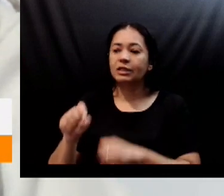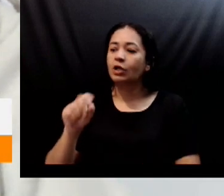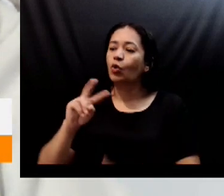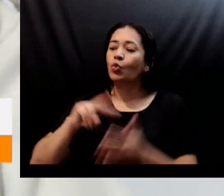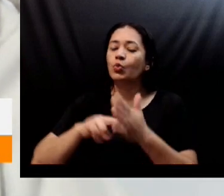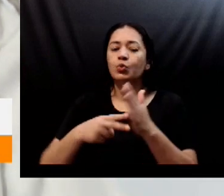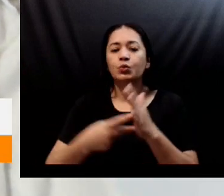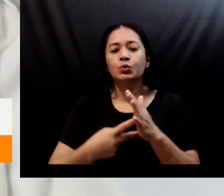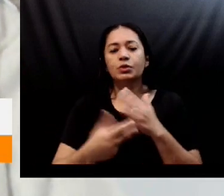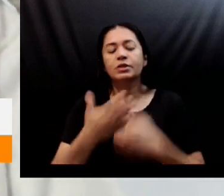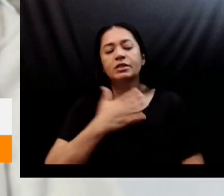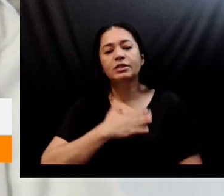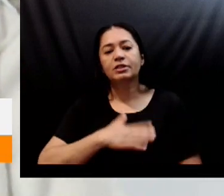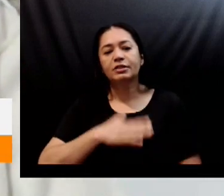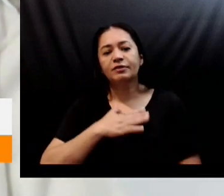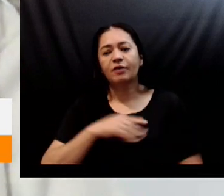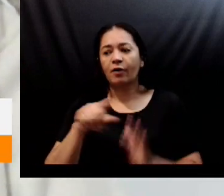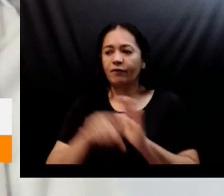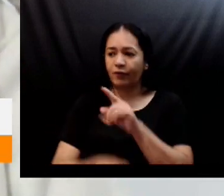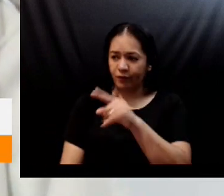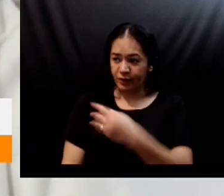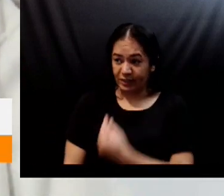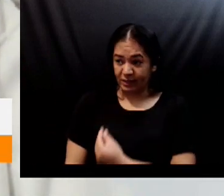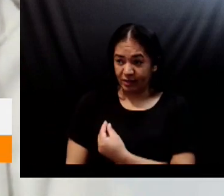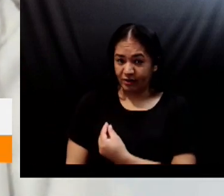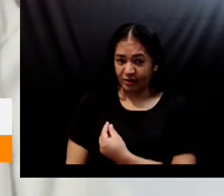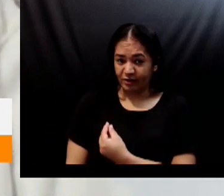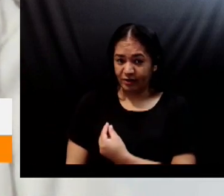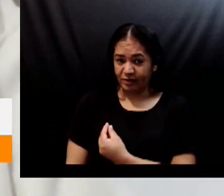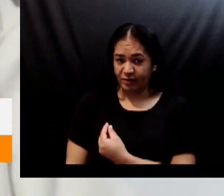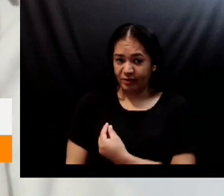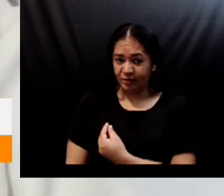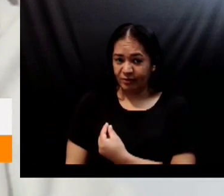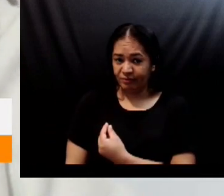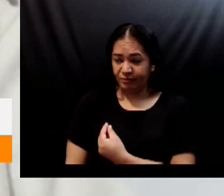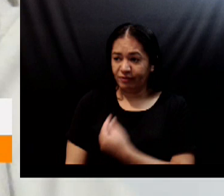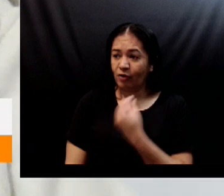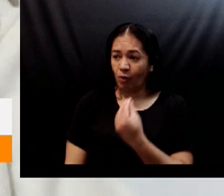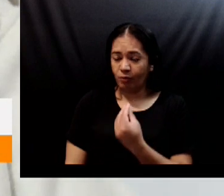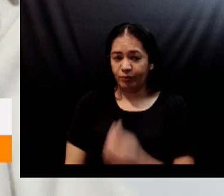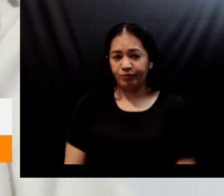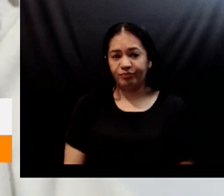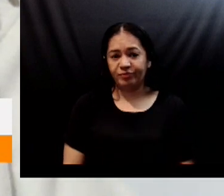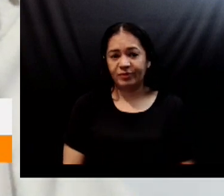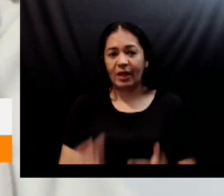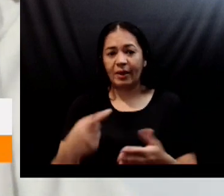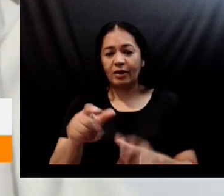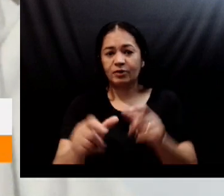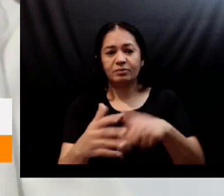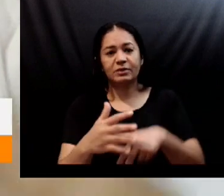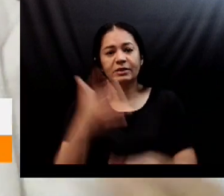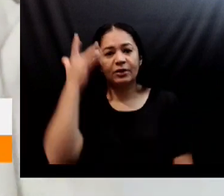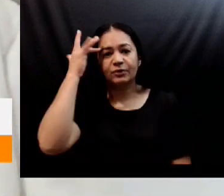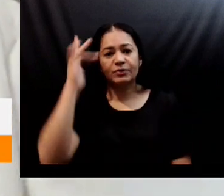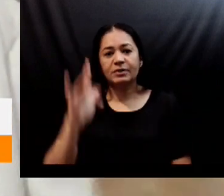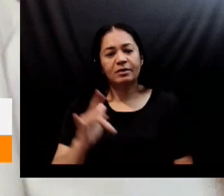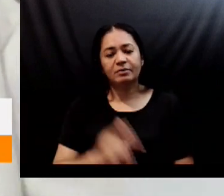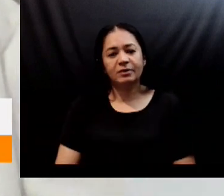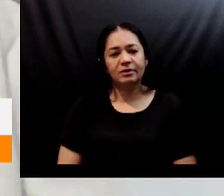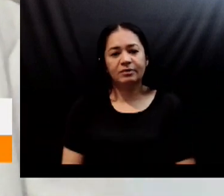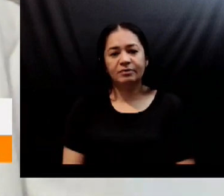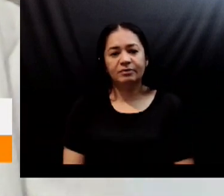uso muito: você vive ou apenas se mantém produtivo? E é uma pergunta que nenhum dos nossos pacientes sabe responder. Então, a gente